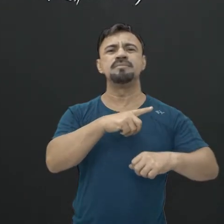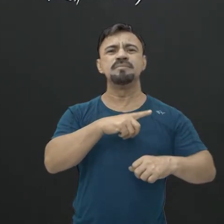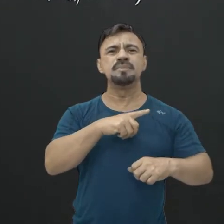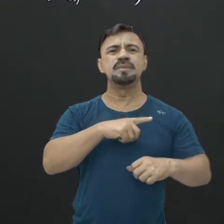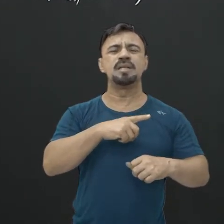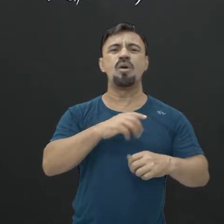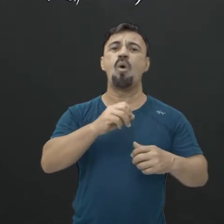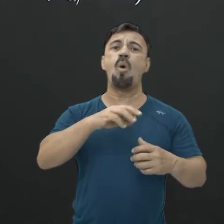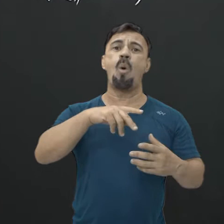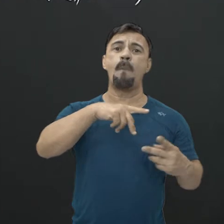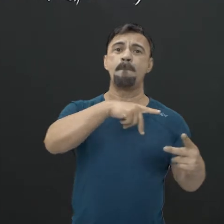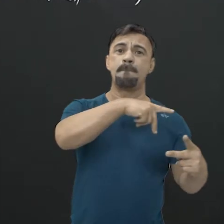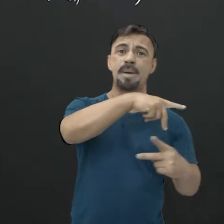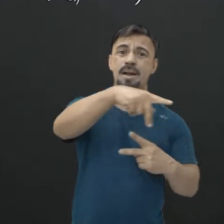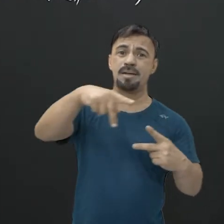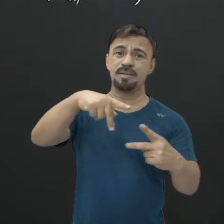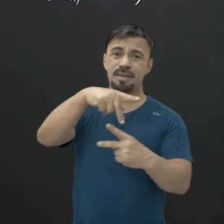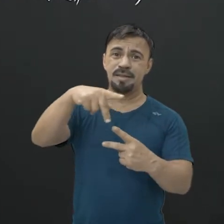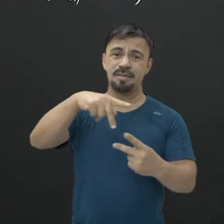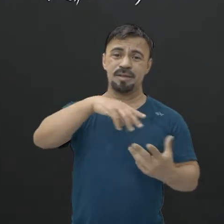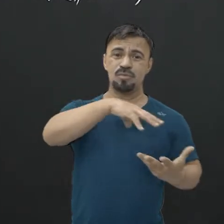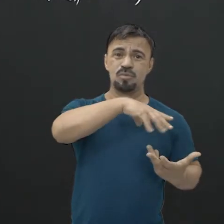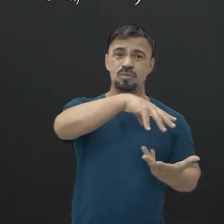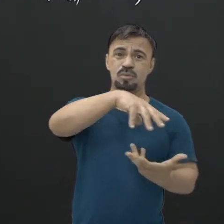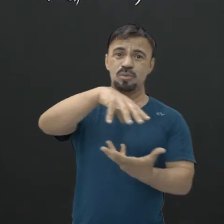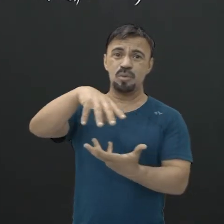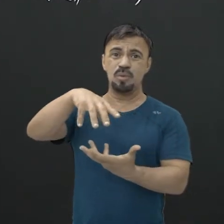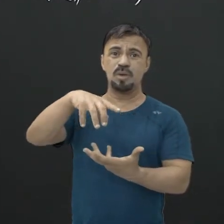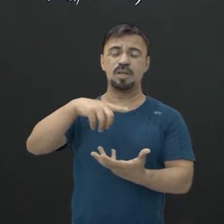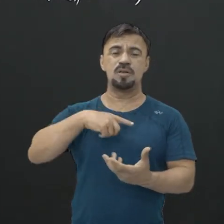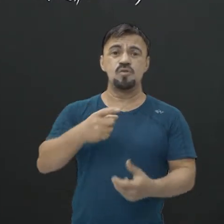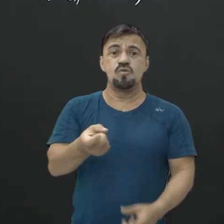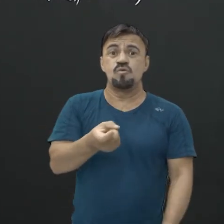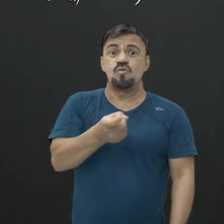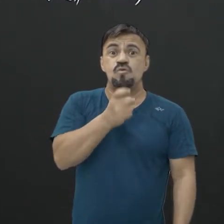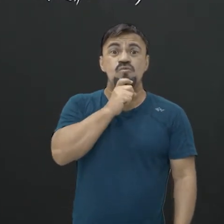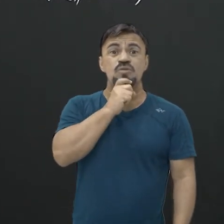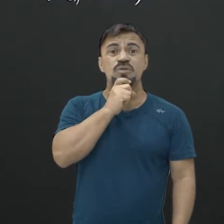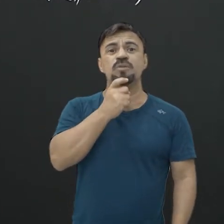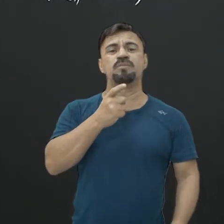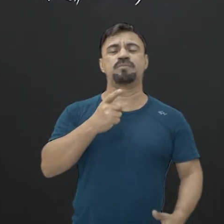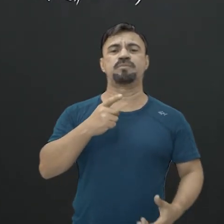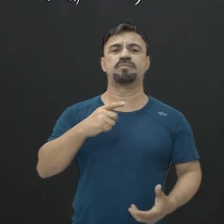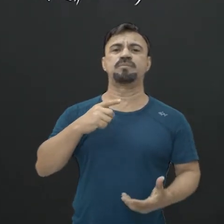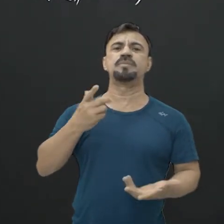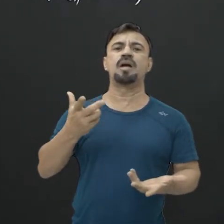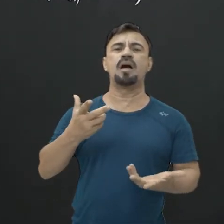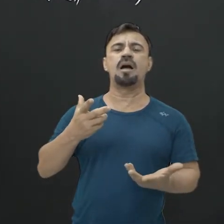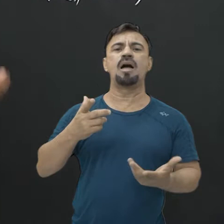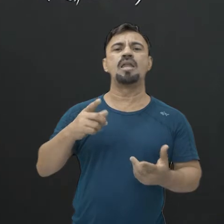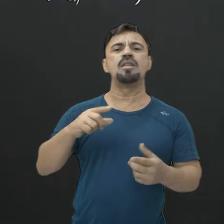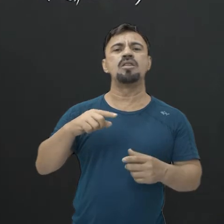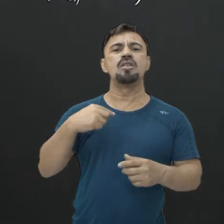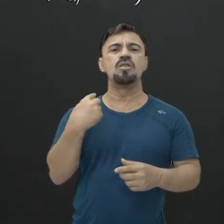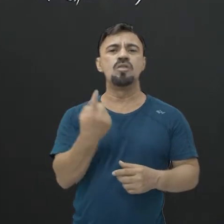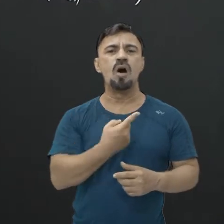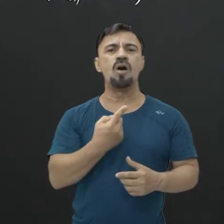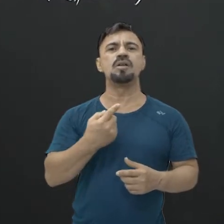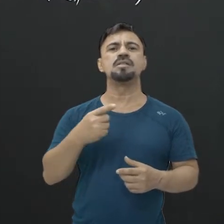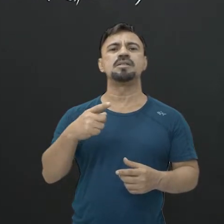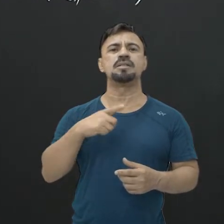alguns planetas hermanos aí, muito frio. A nossa atmosfera, a composição